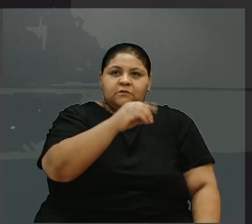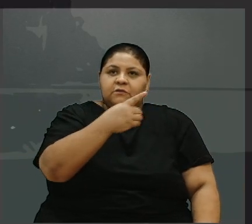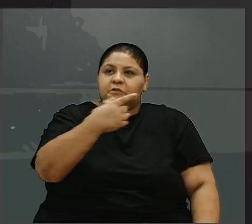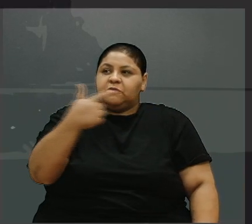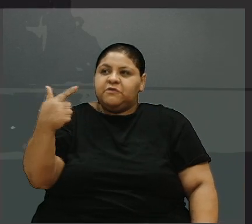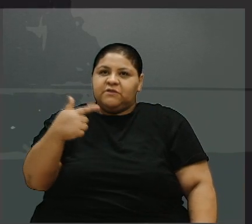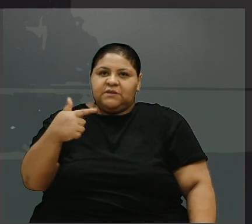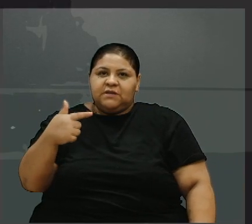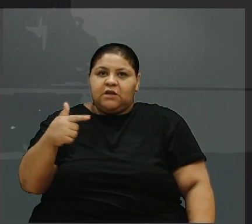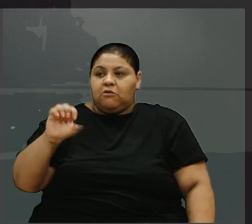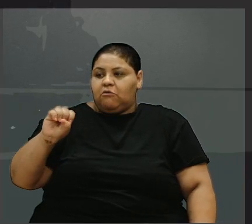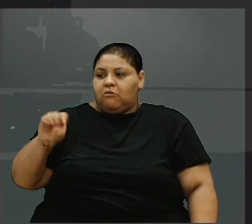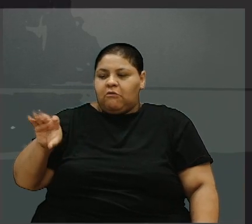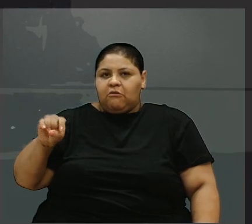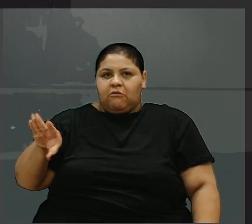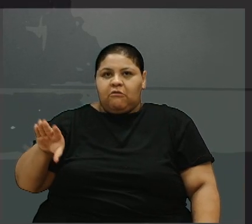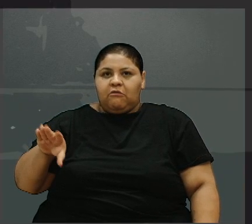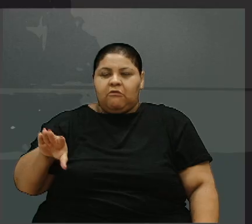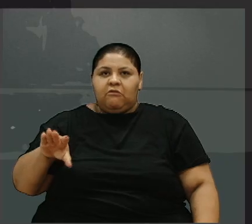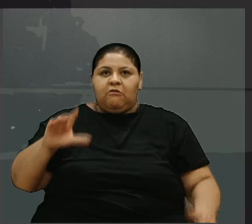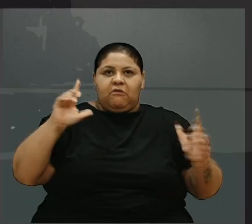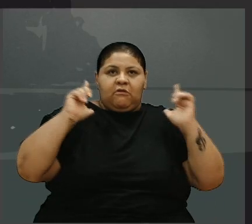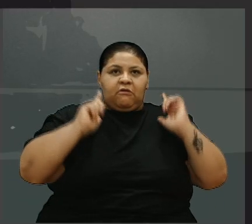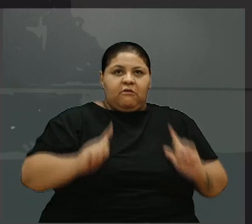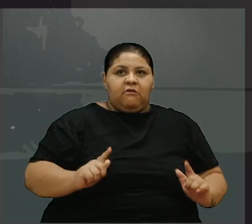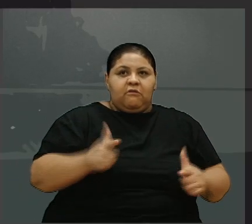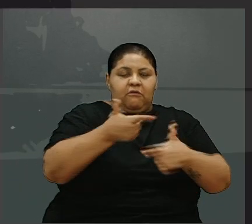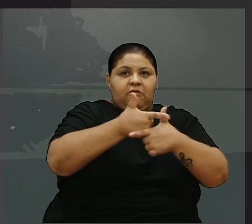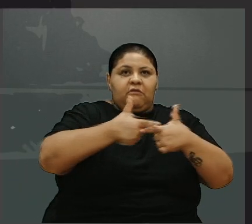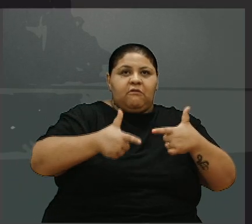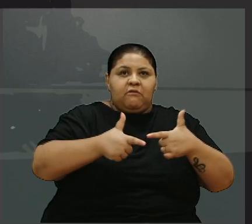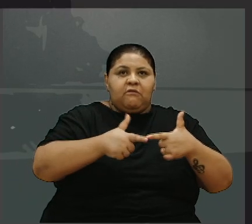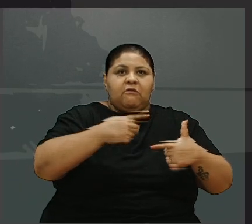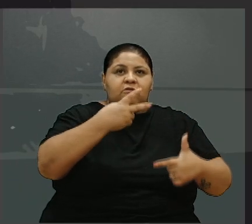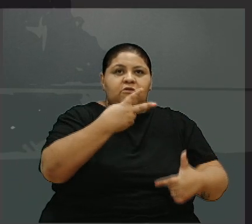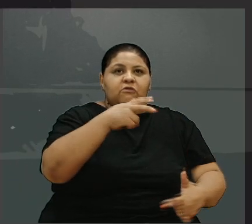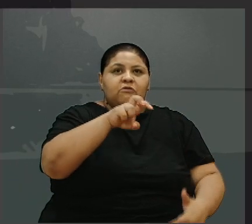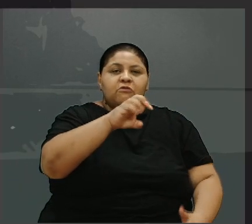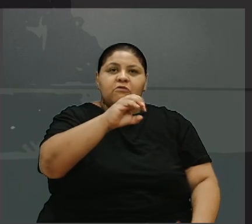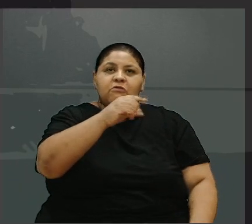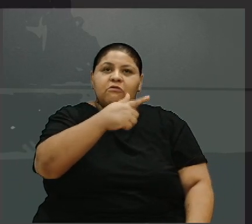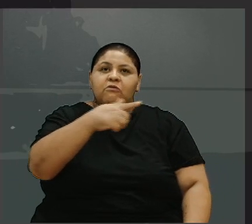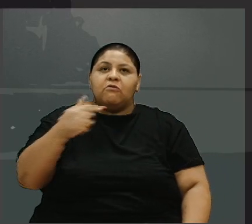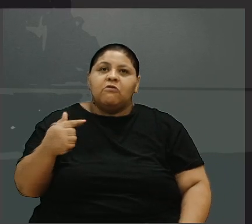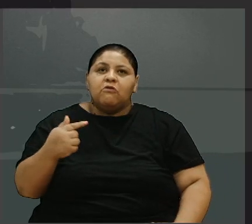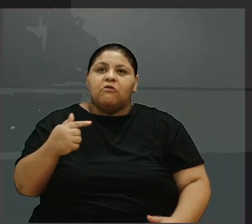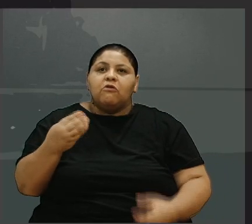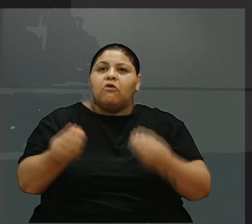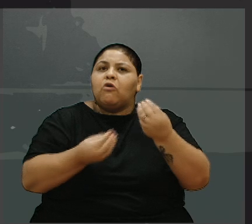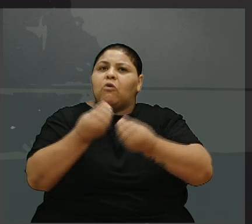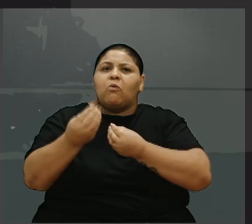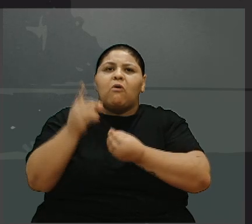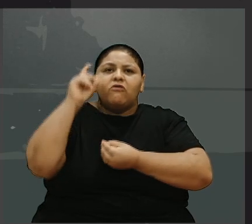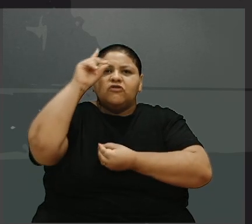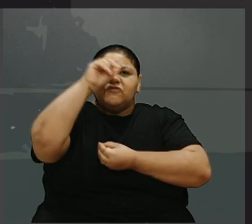educador, na gestão compartilhada é 2.517. Aonde está a dificuldade para